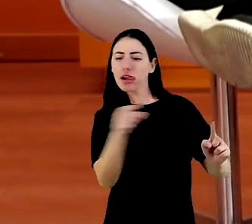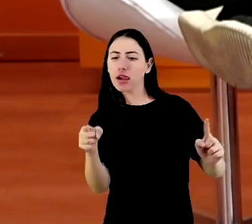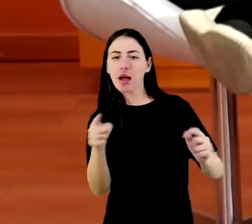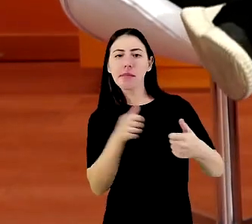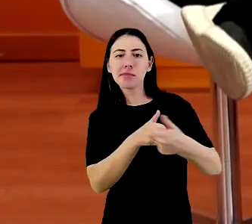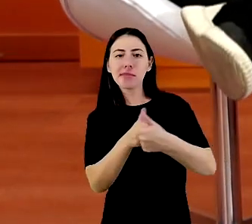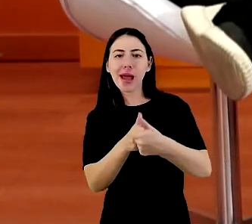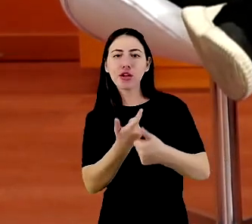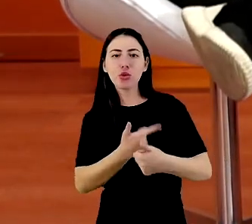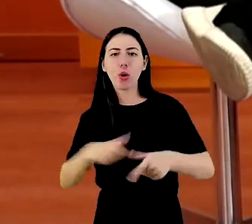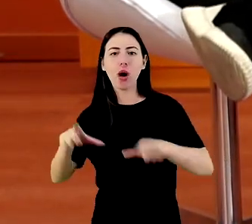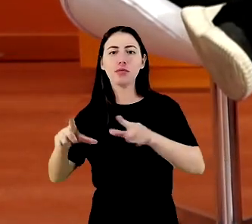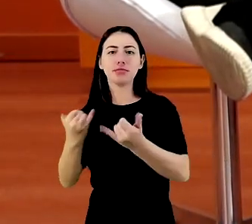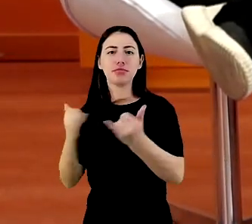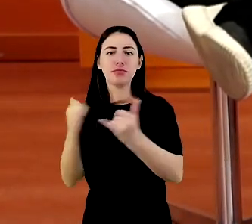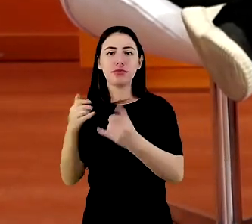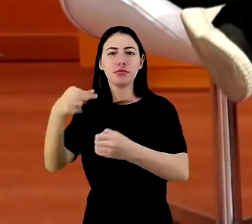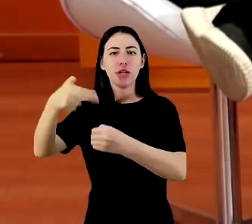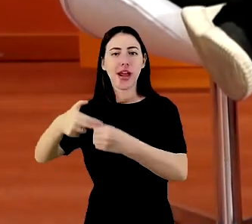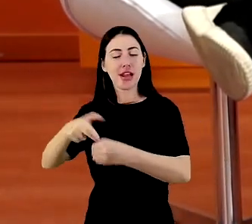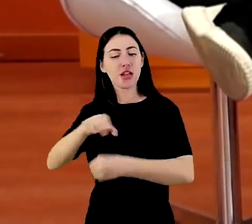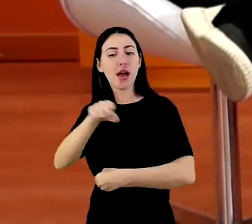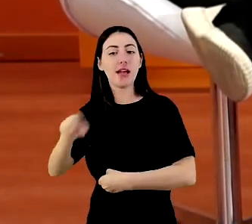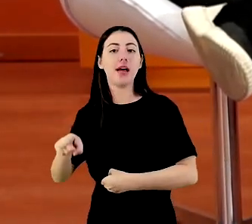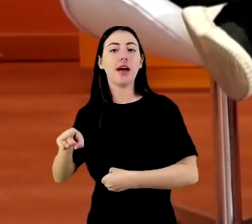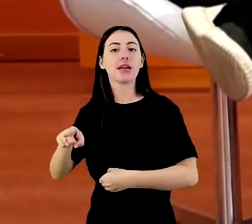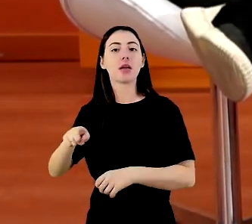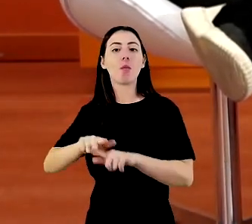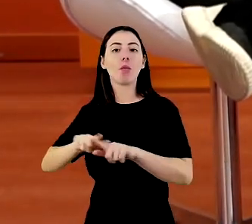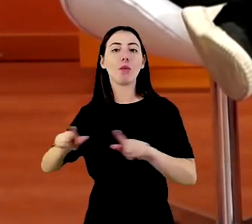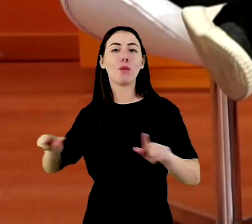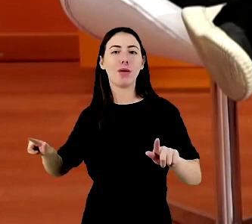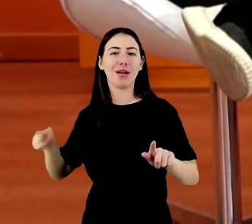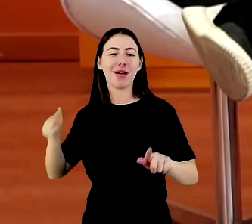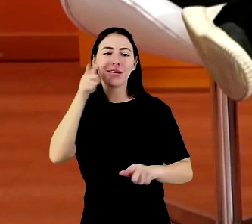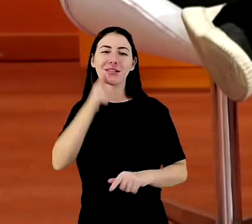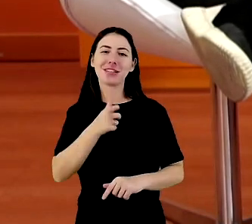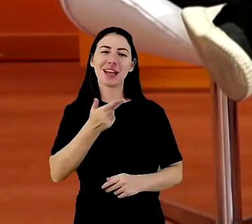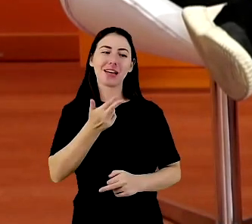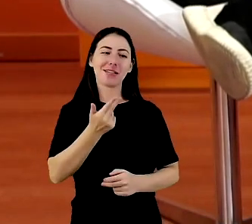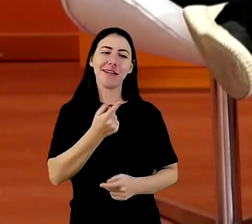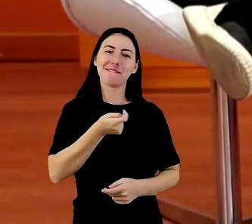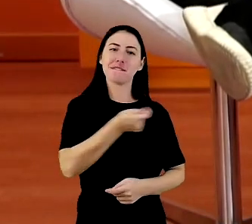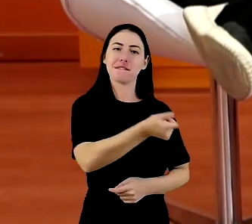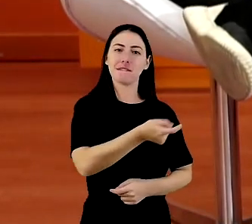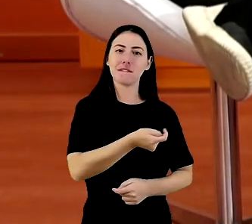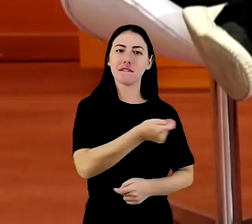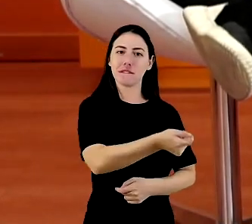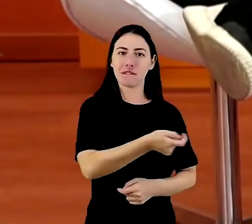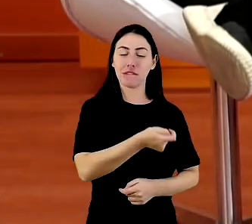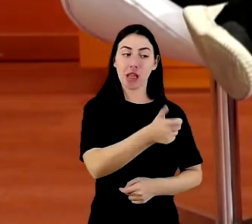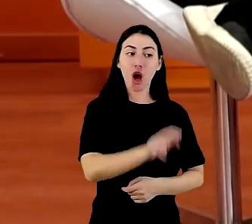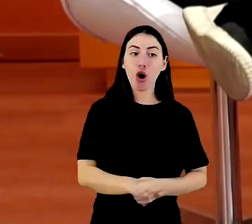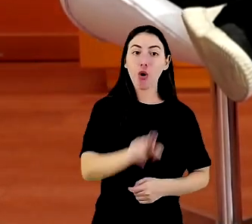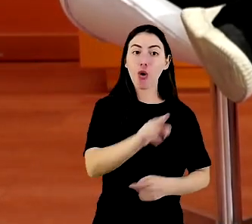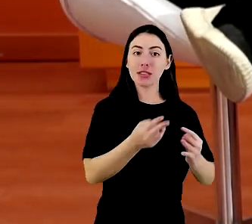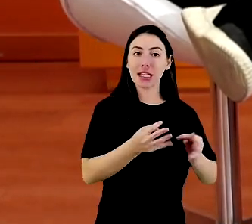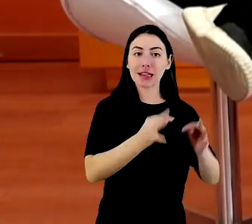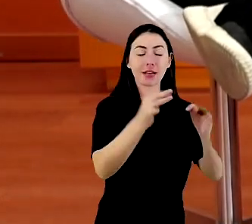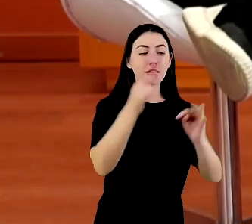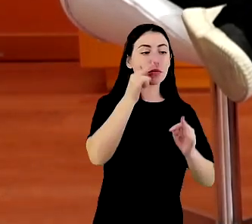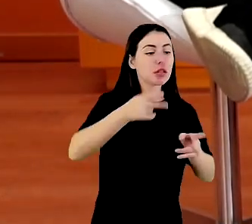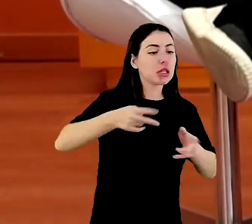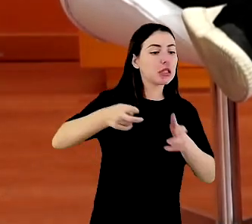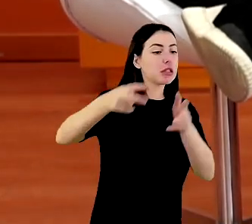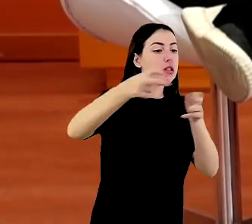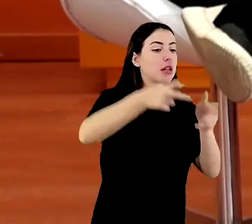escutar. Né, e aí você propor ferramentas de jornada que, usando a tecnologia, ajudem a gente